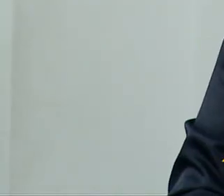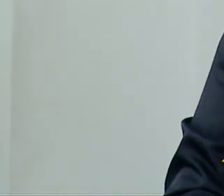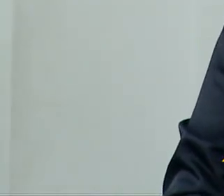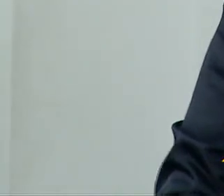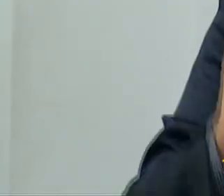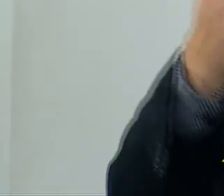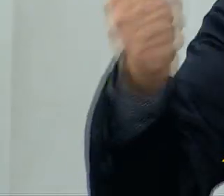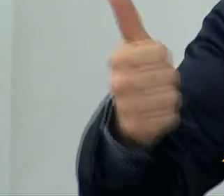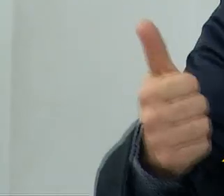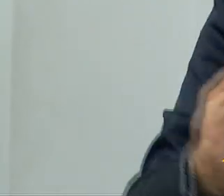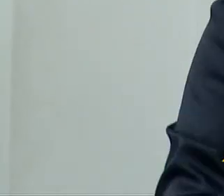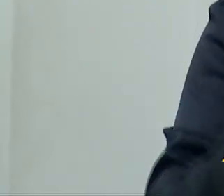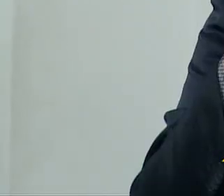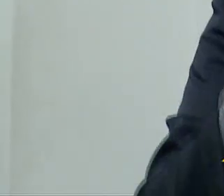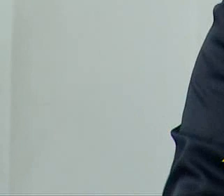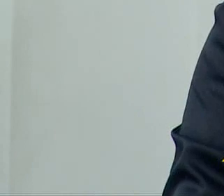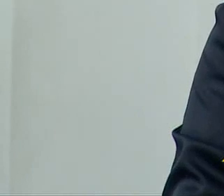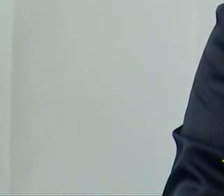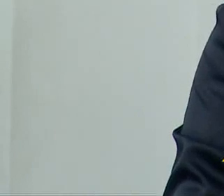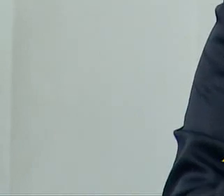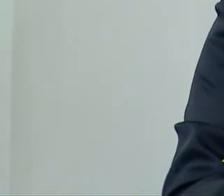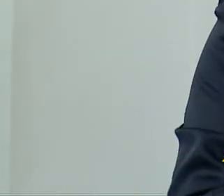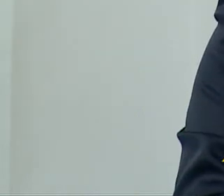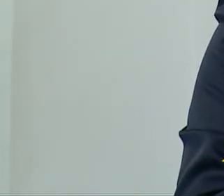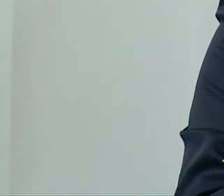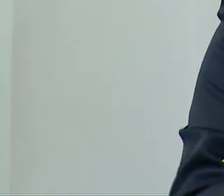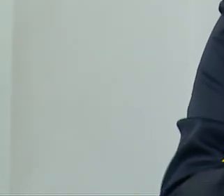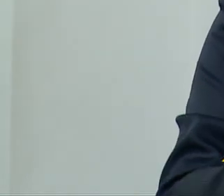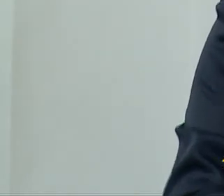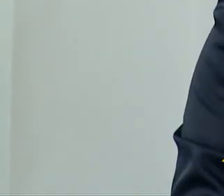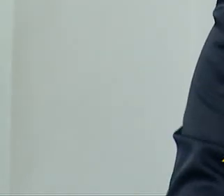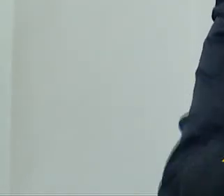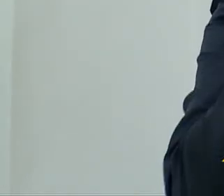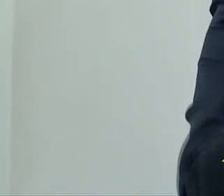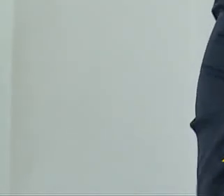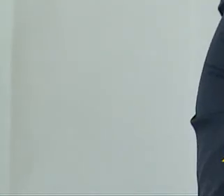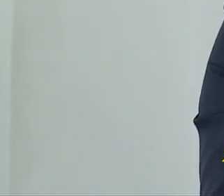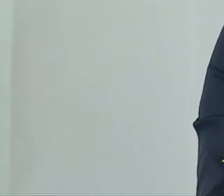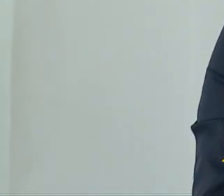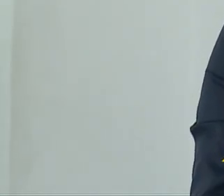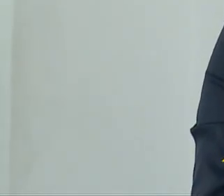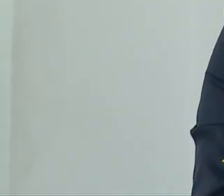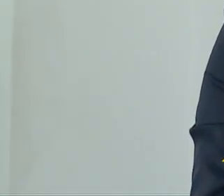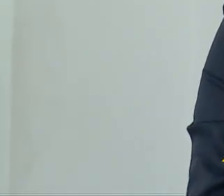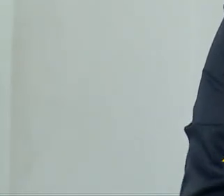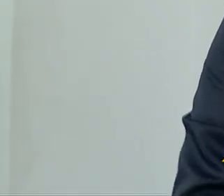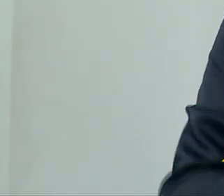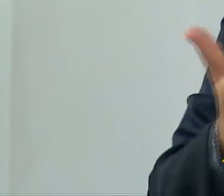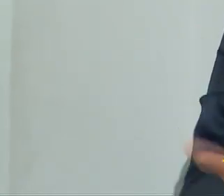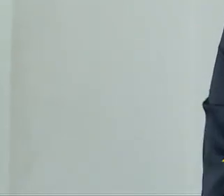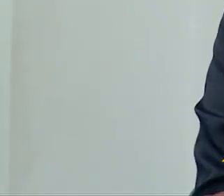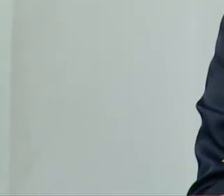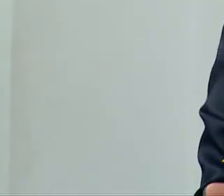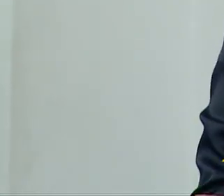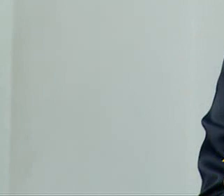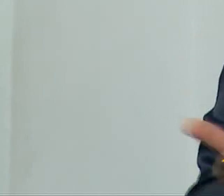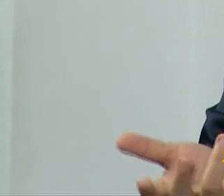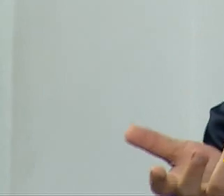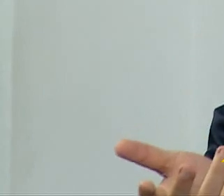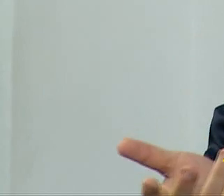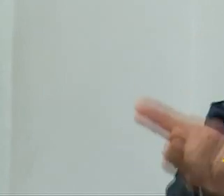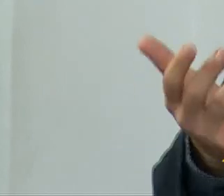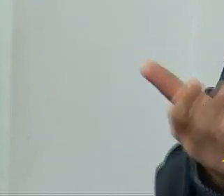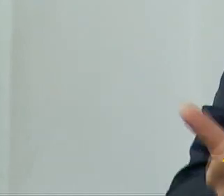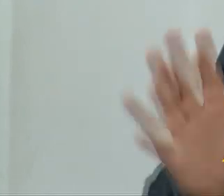gente sabe disso, mas nós precisamos, enquanto parlamento, gerar essa oportunidade. Nós não geramos nessa legislatura